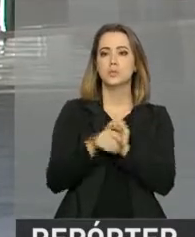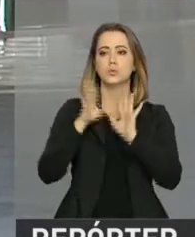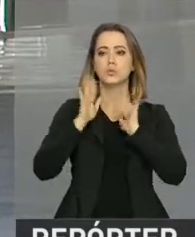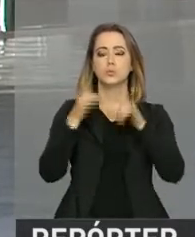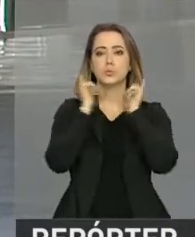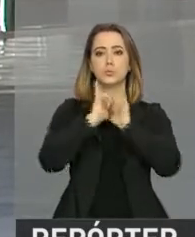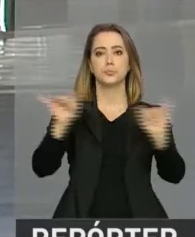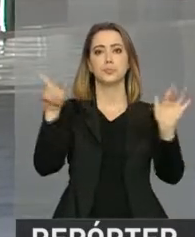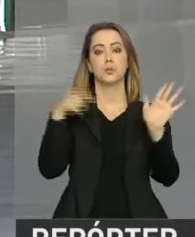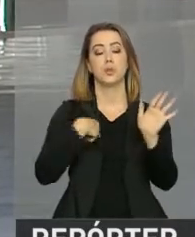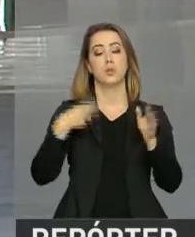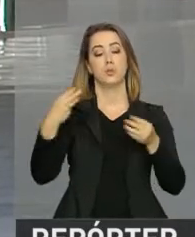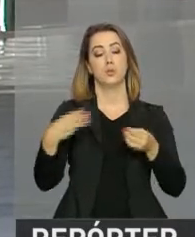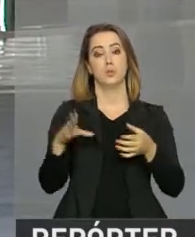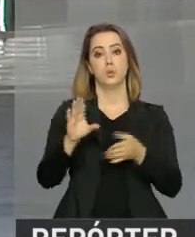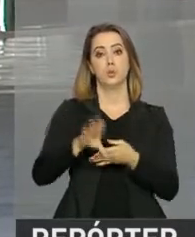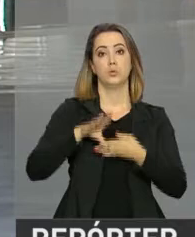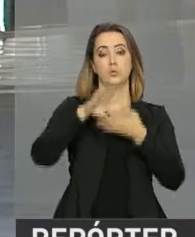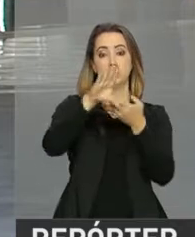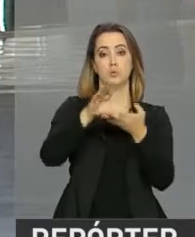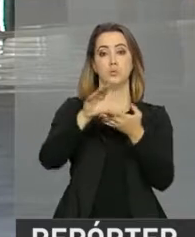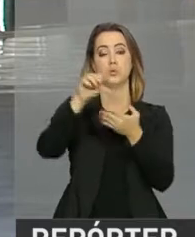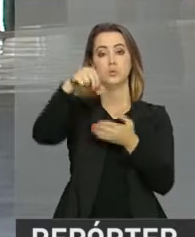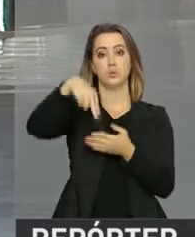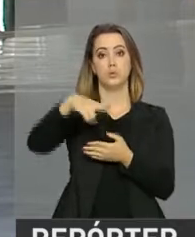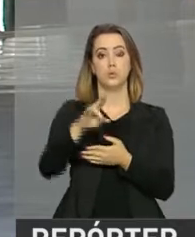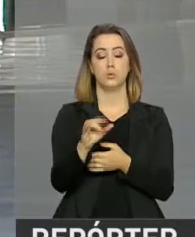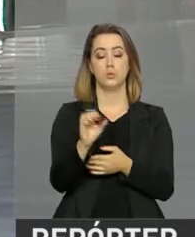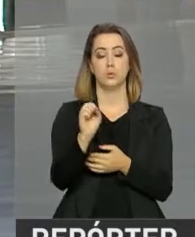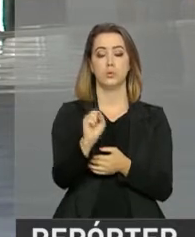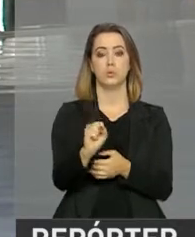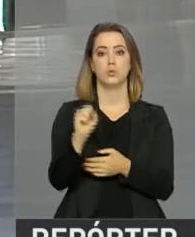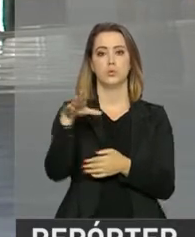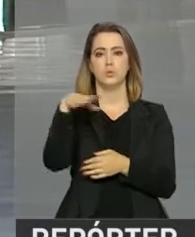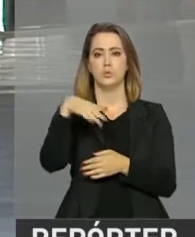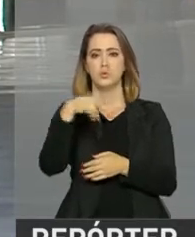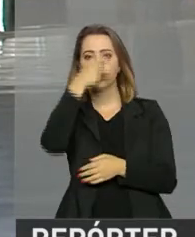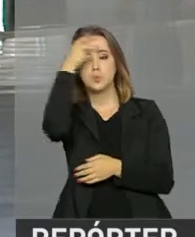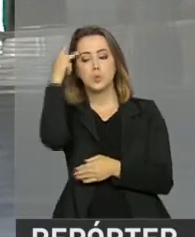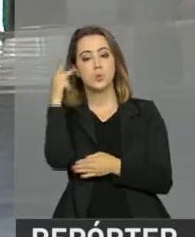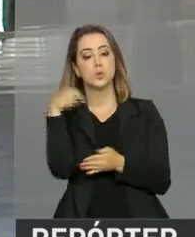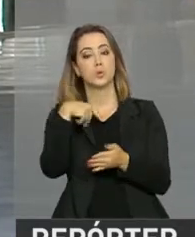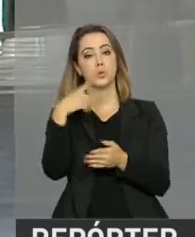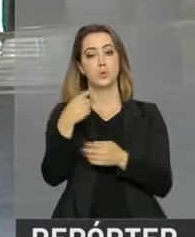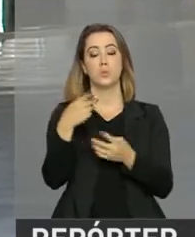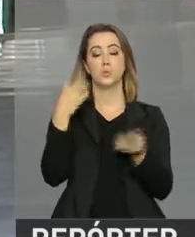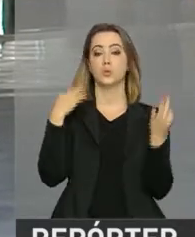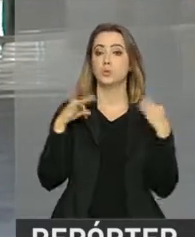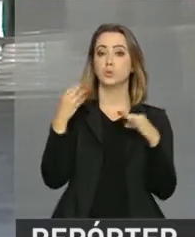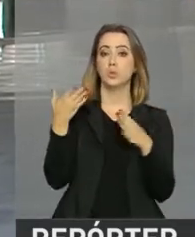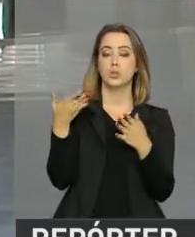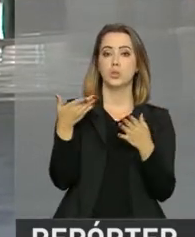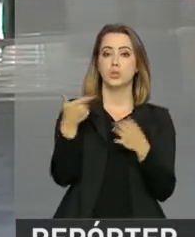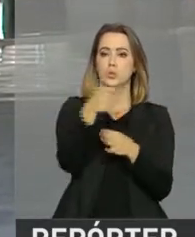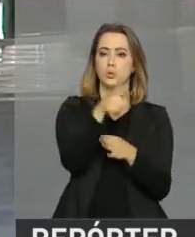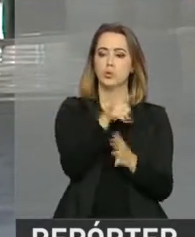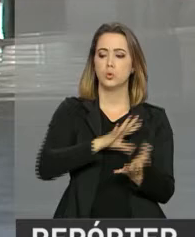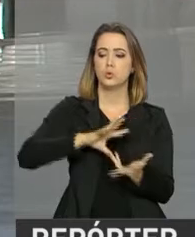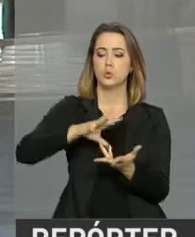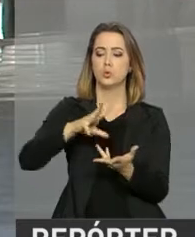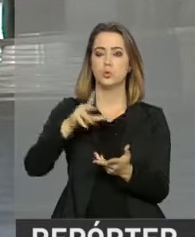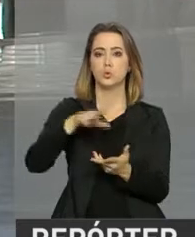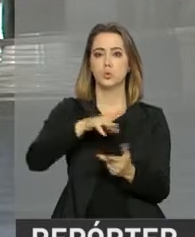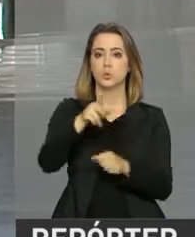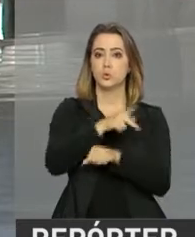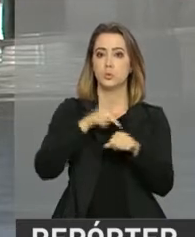para os refugiados do conselho nacional de imigração e do departamento de estrangeiros com a finalidade de garantir a